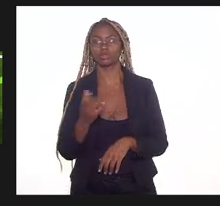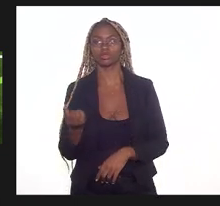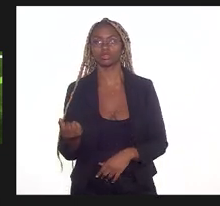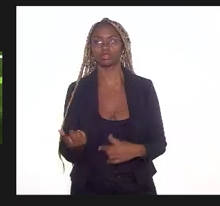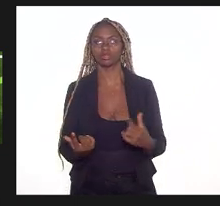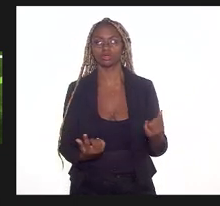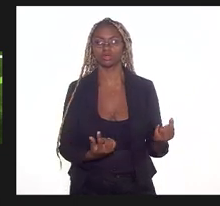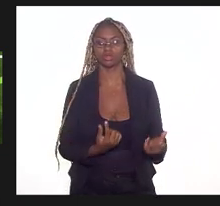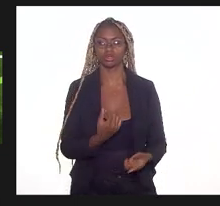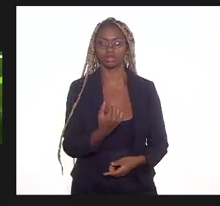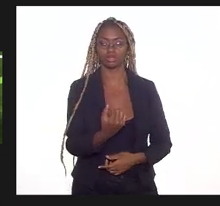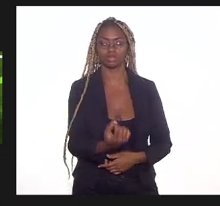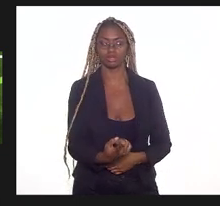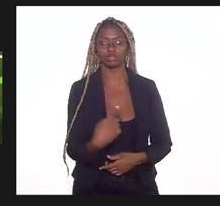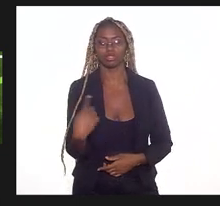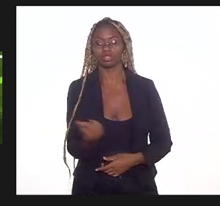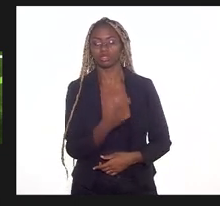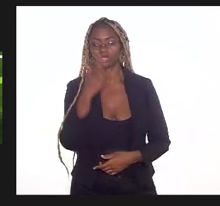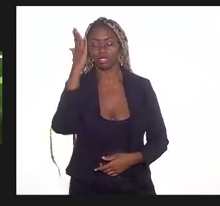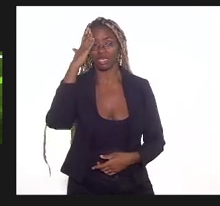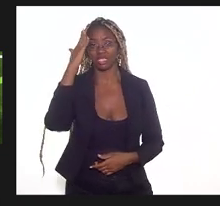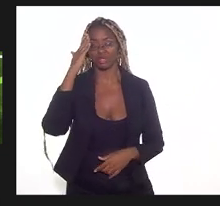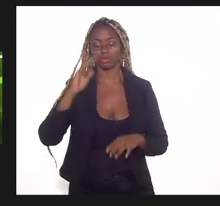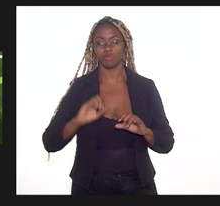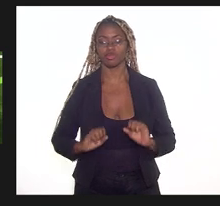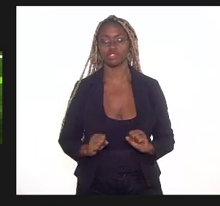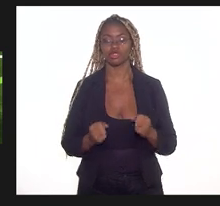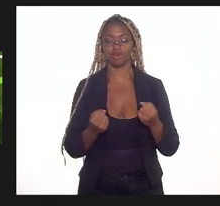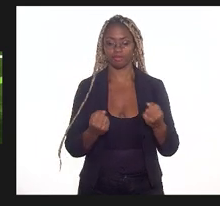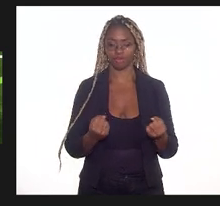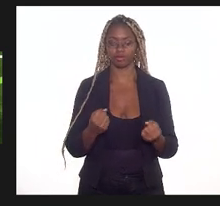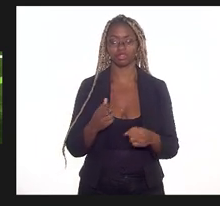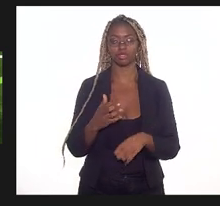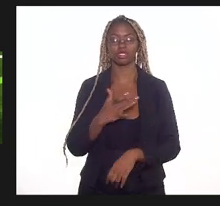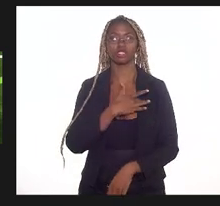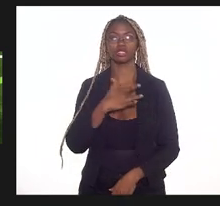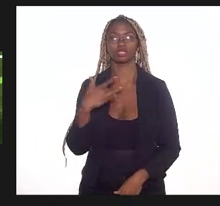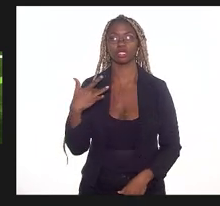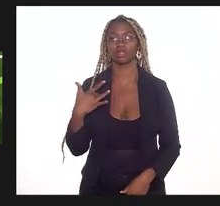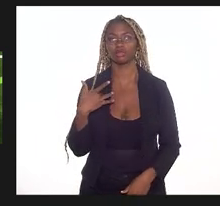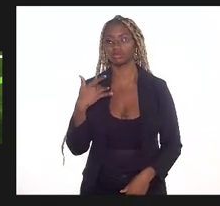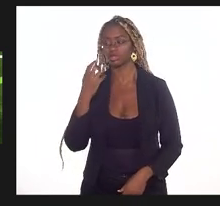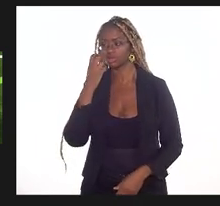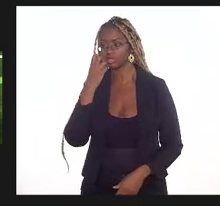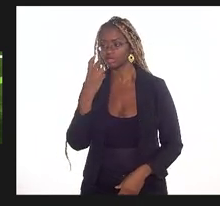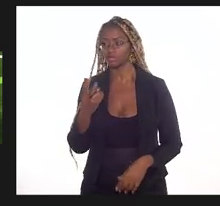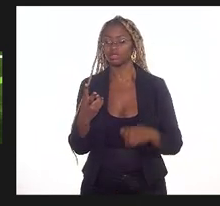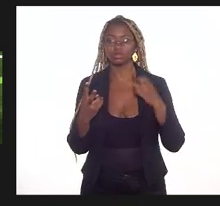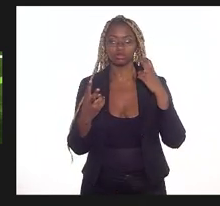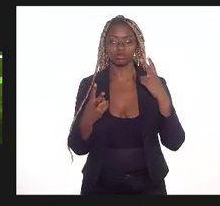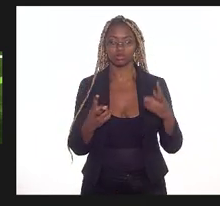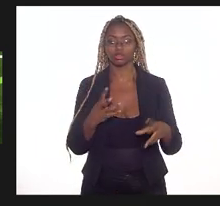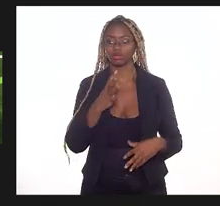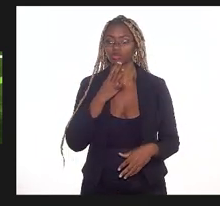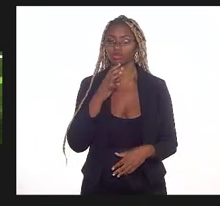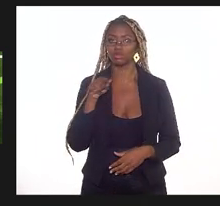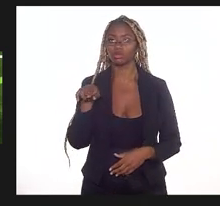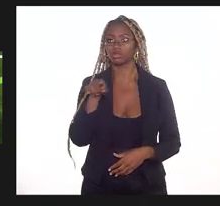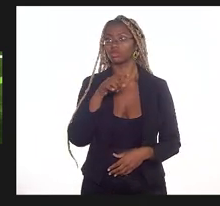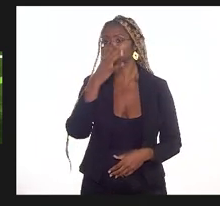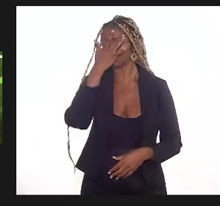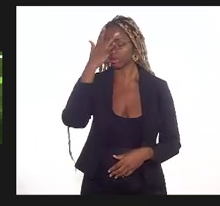sabe de todo o esforço da saúde em identificar esses pacientes. A gente